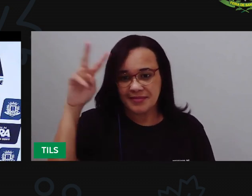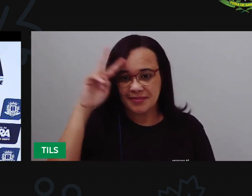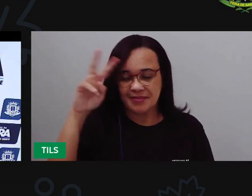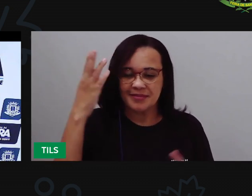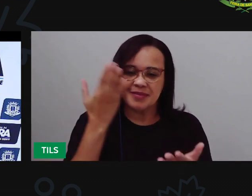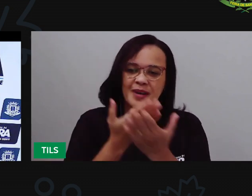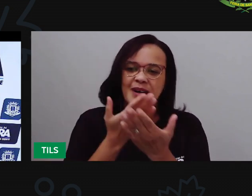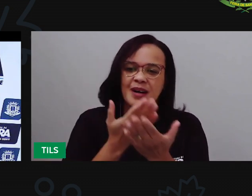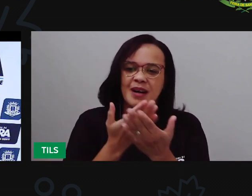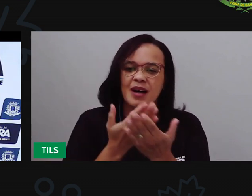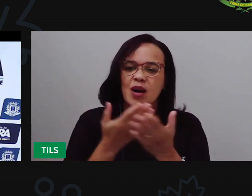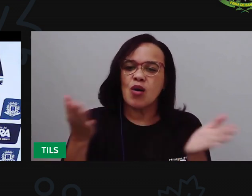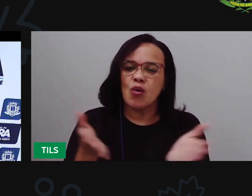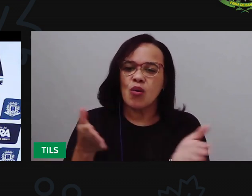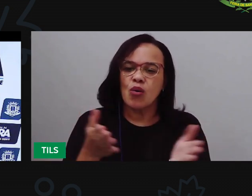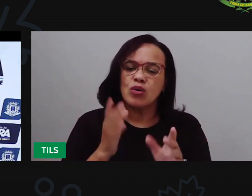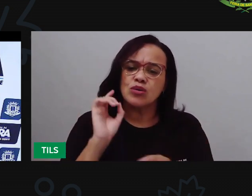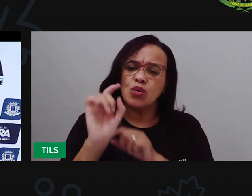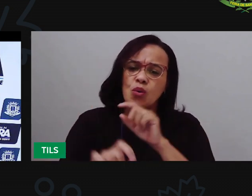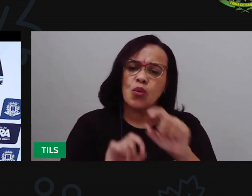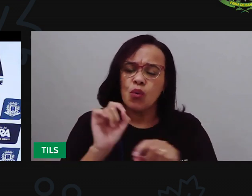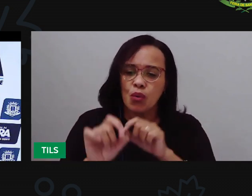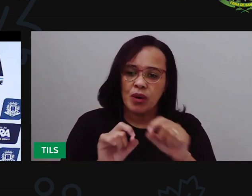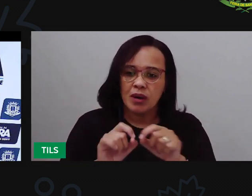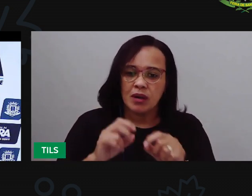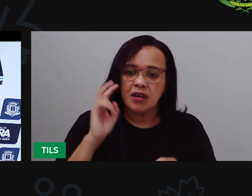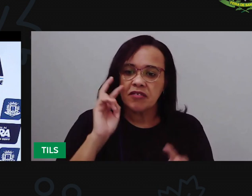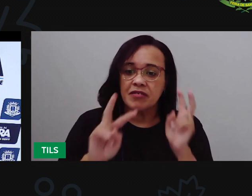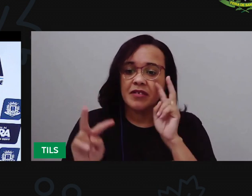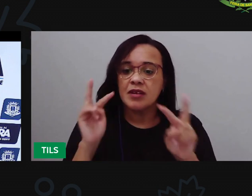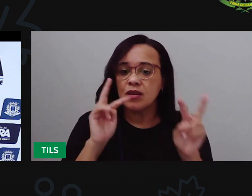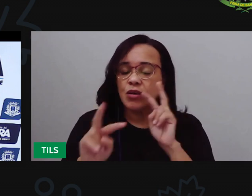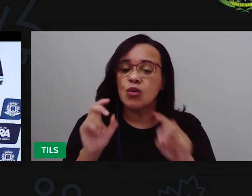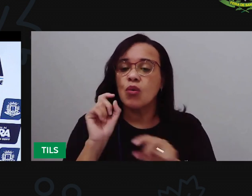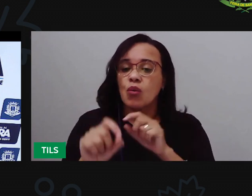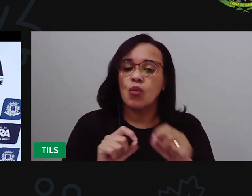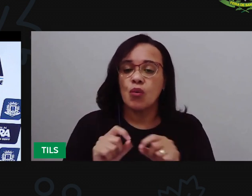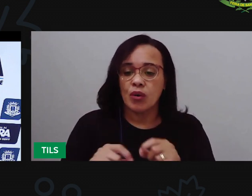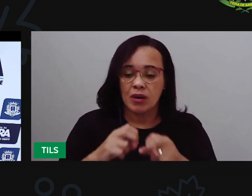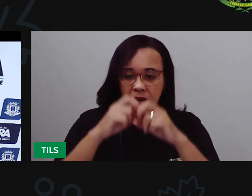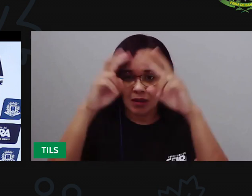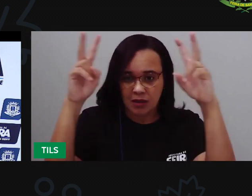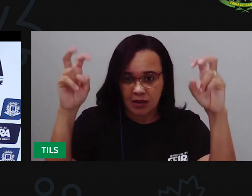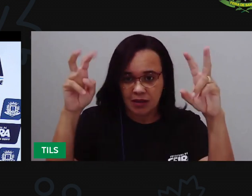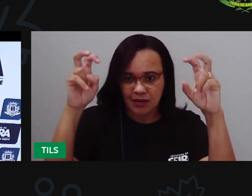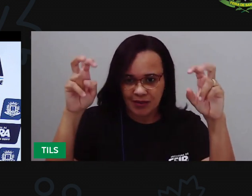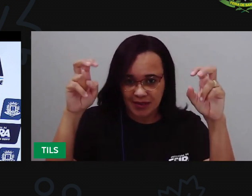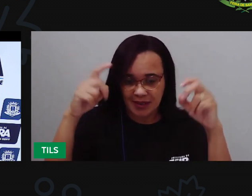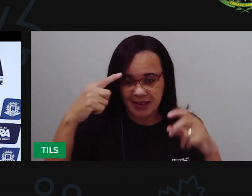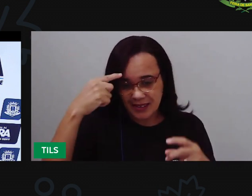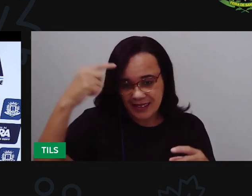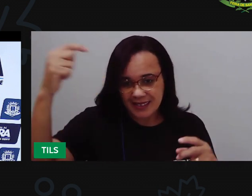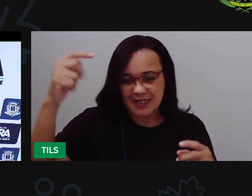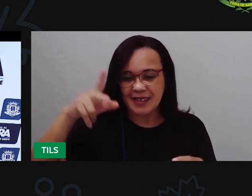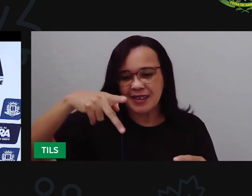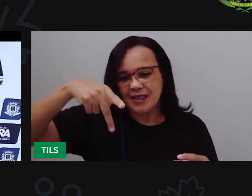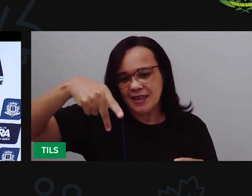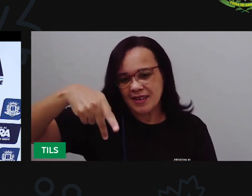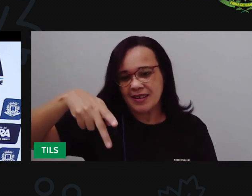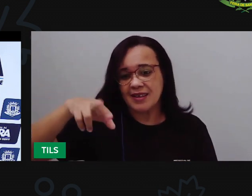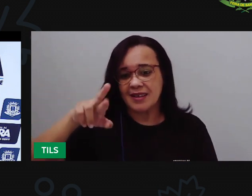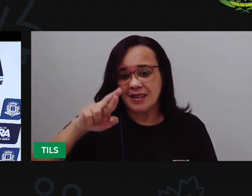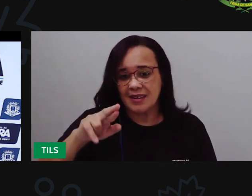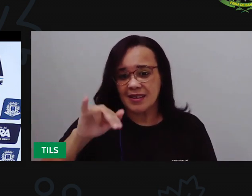aula. Então, nessa aula de hoje, nós vimos o tema Princesa do Sertão em